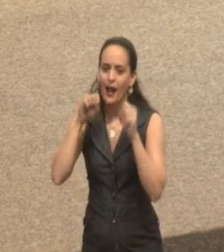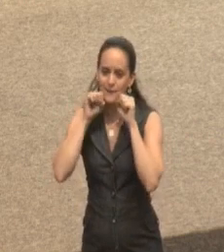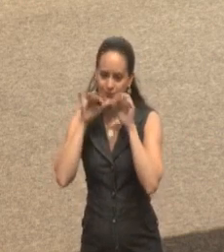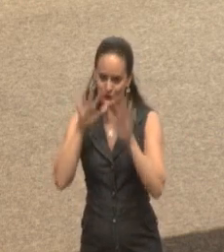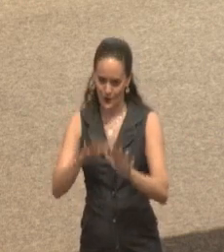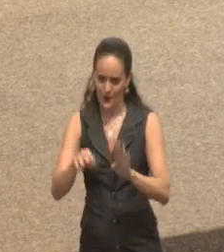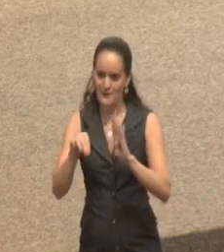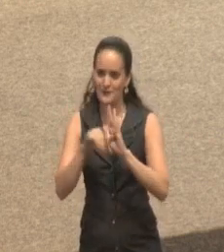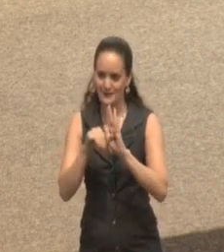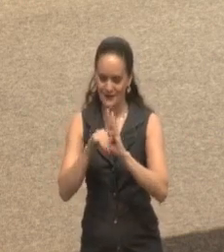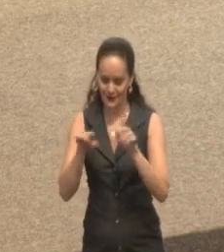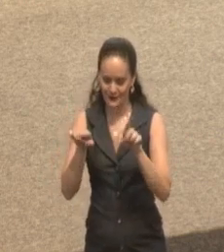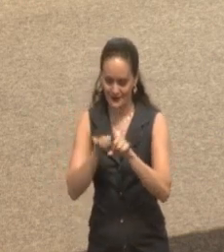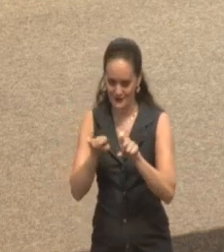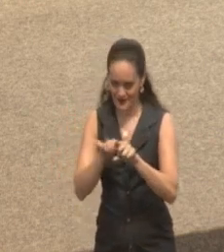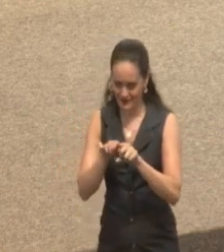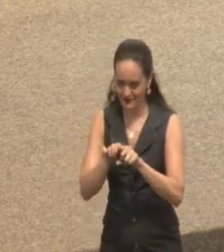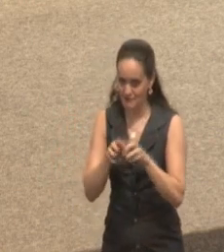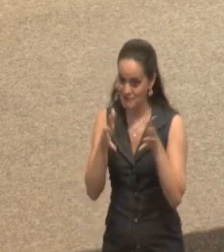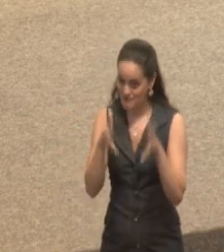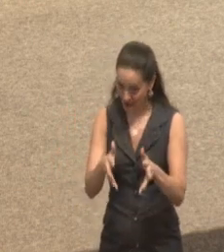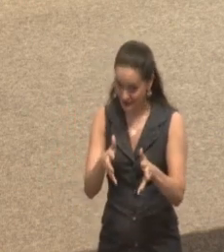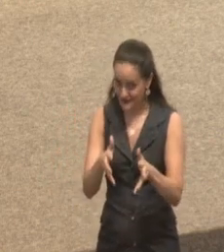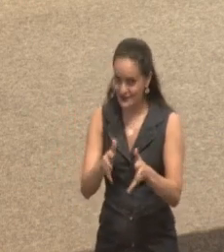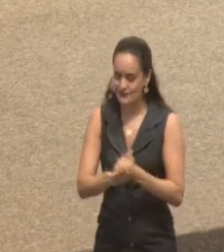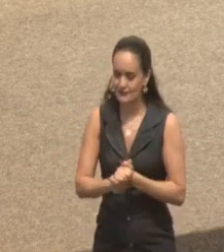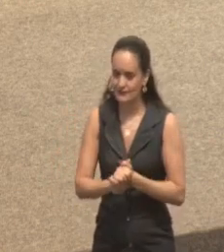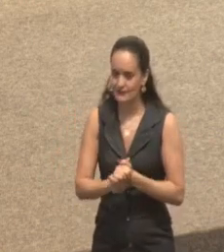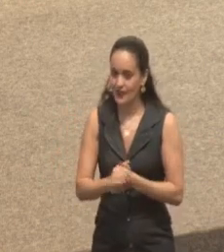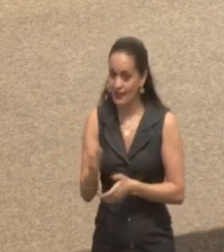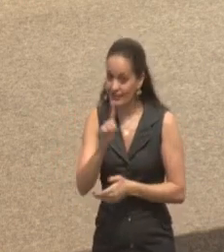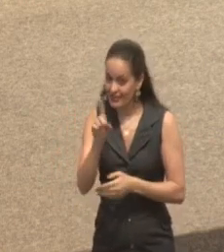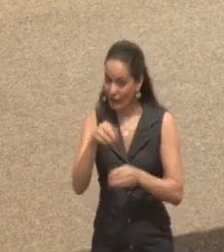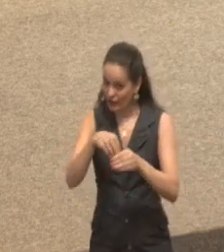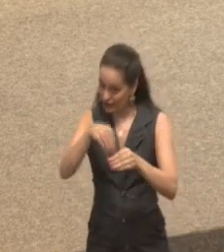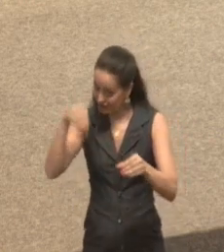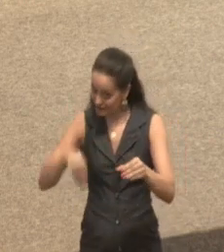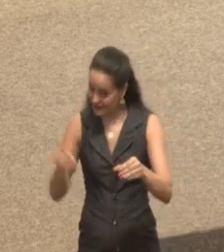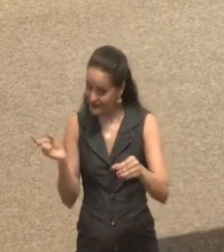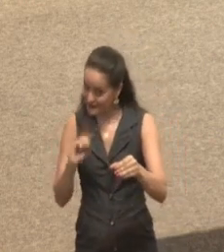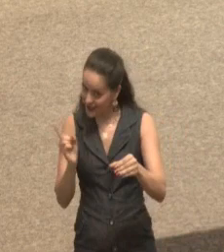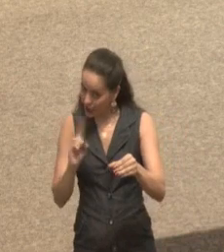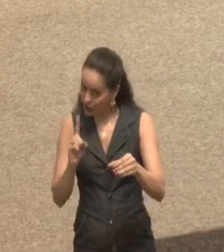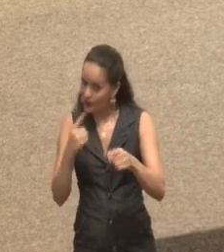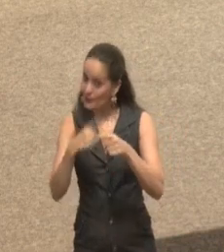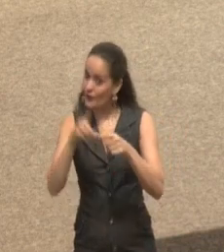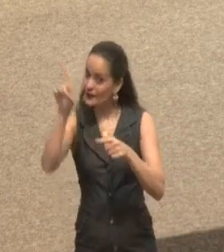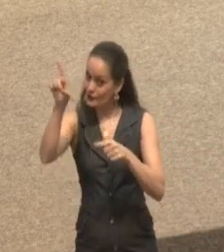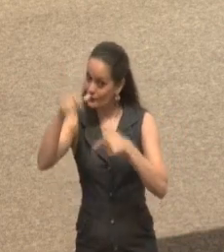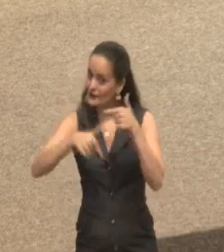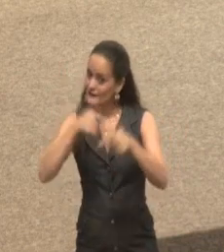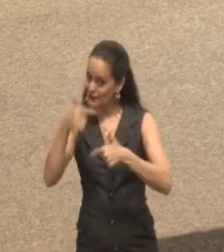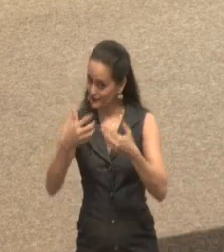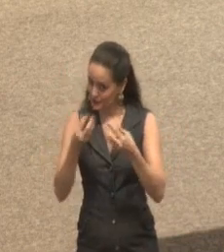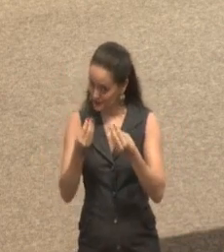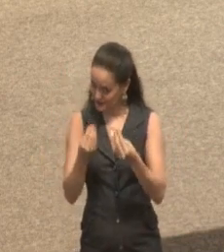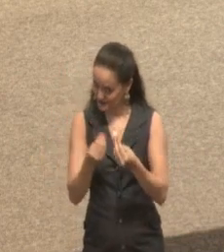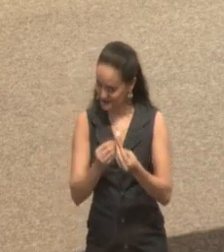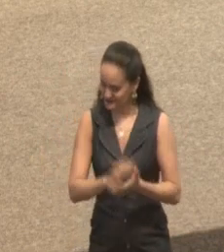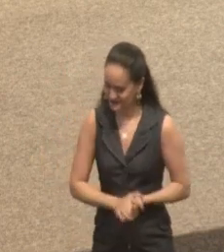também com suas vidas. Participe, volto a dizer, não fique de fora do que Deus está fazendo. Vamos